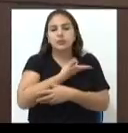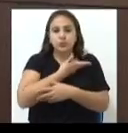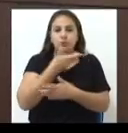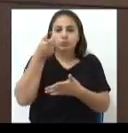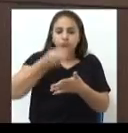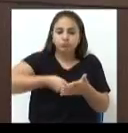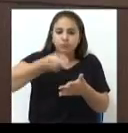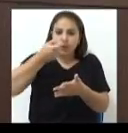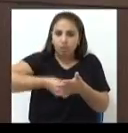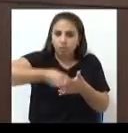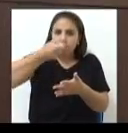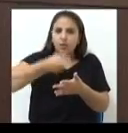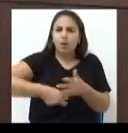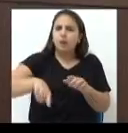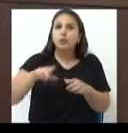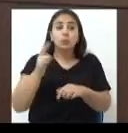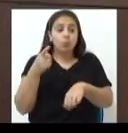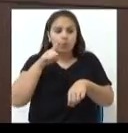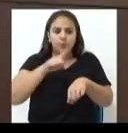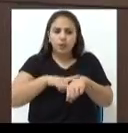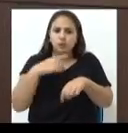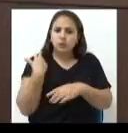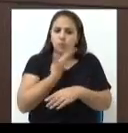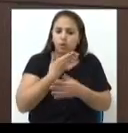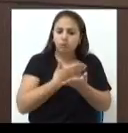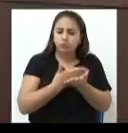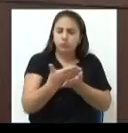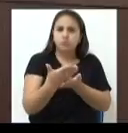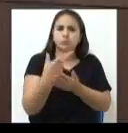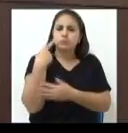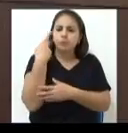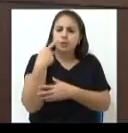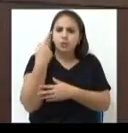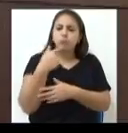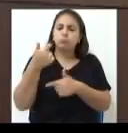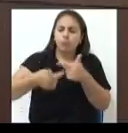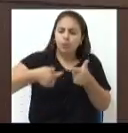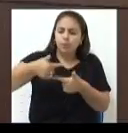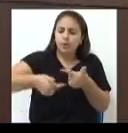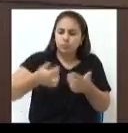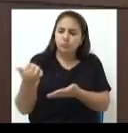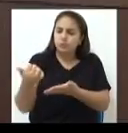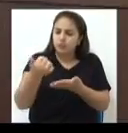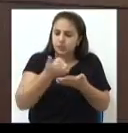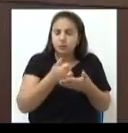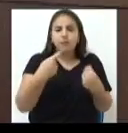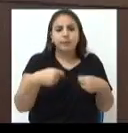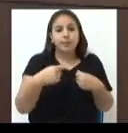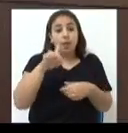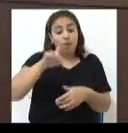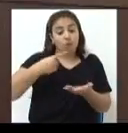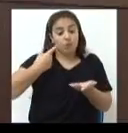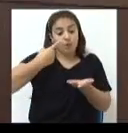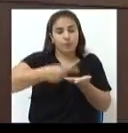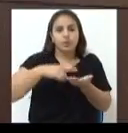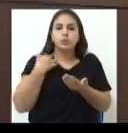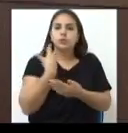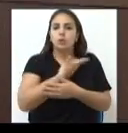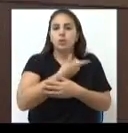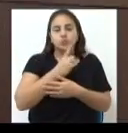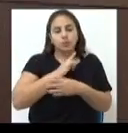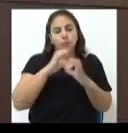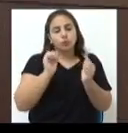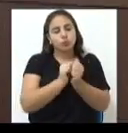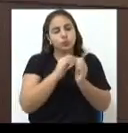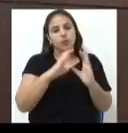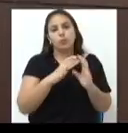gente vem, desde que assumimos aqui, trabalhando, trazendo essas demandas. É um compromisso que nós temos com a